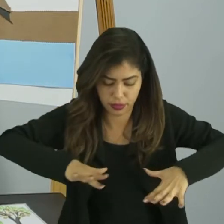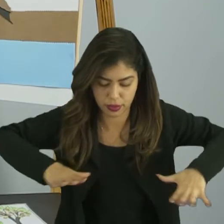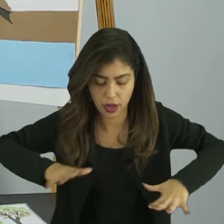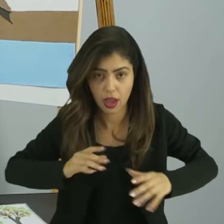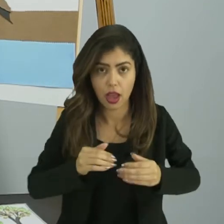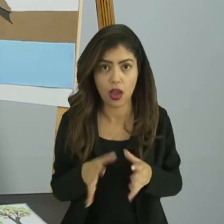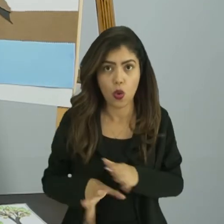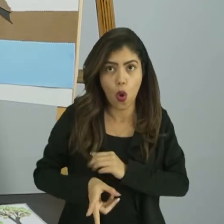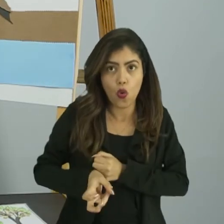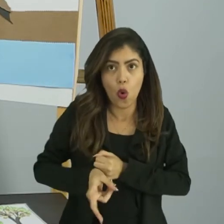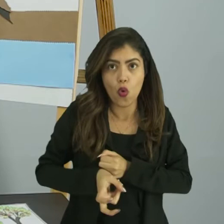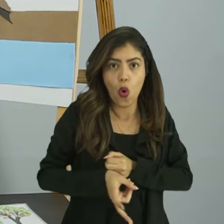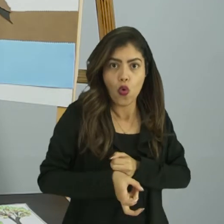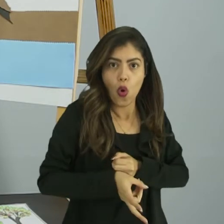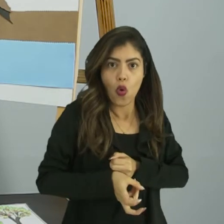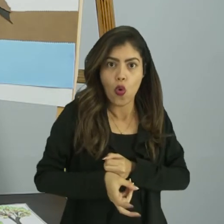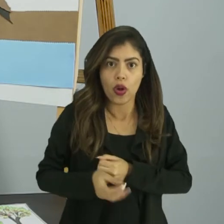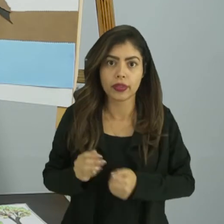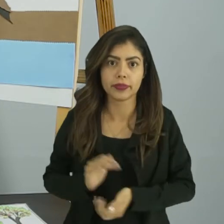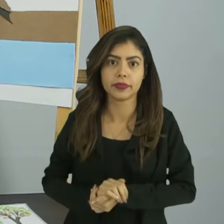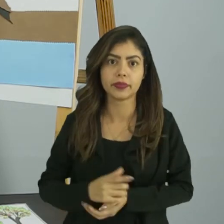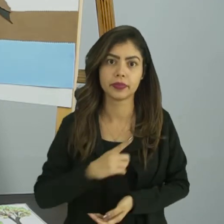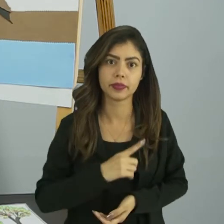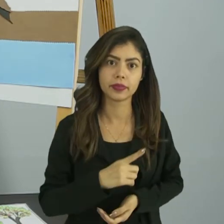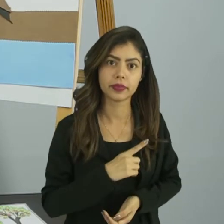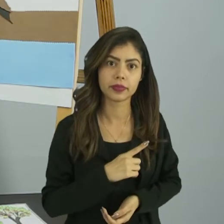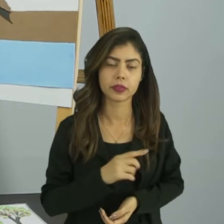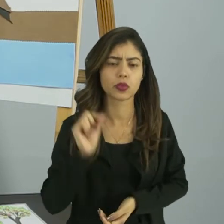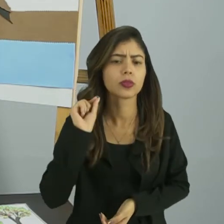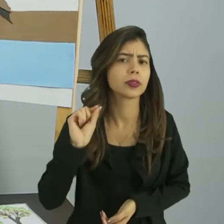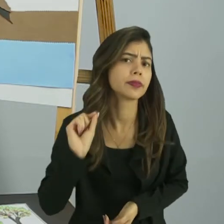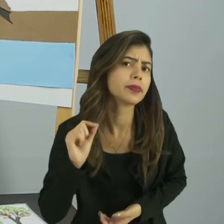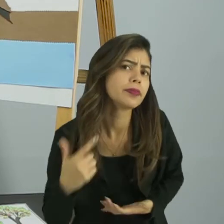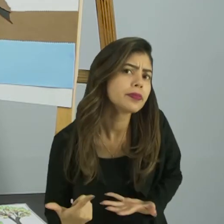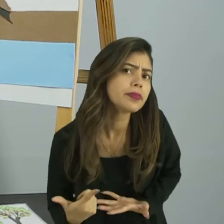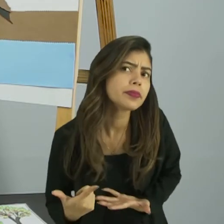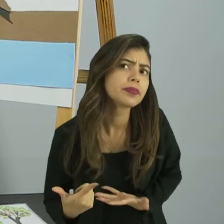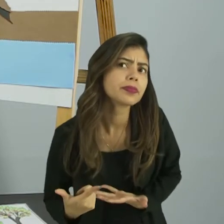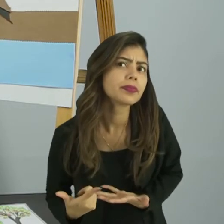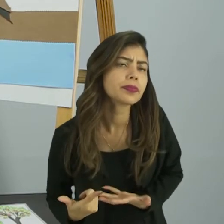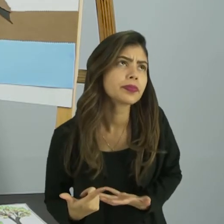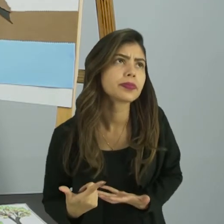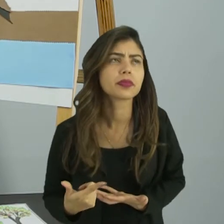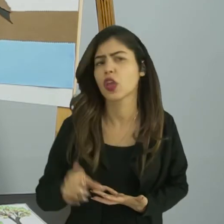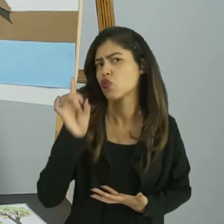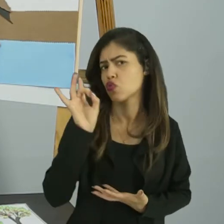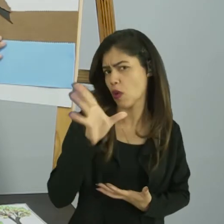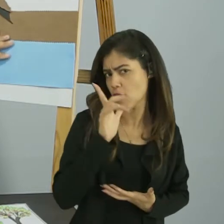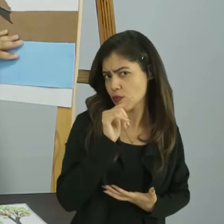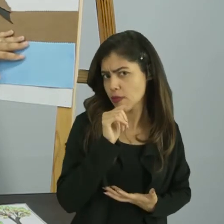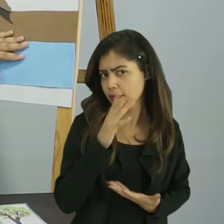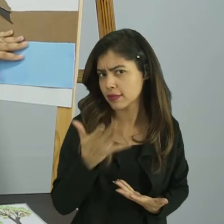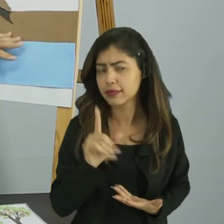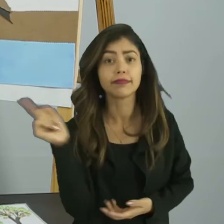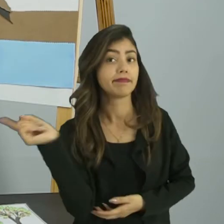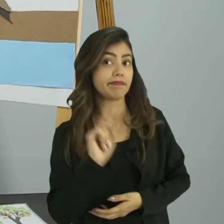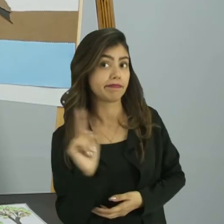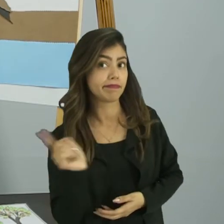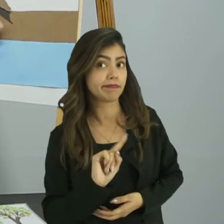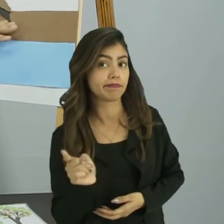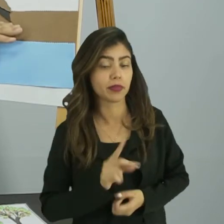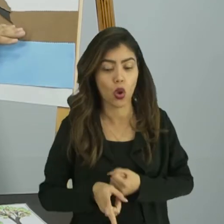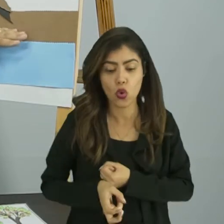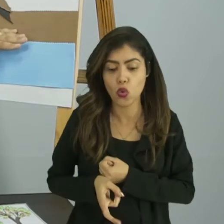ela absorve. Mas ela absorve o quê? Vocês sabem? Será que é só água? Não.